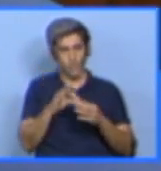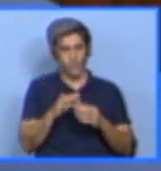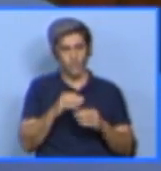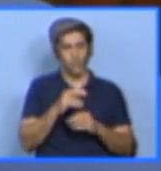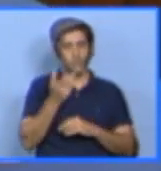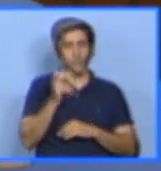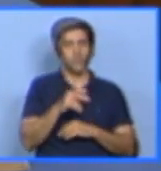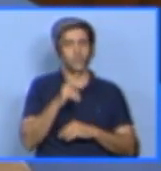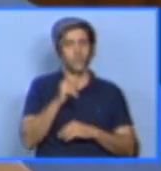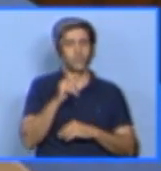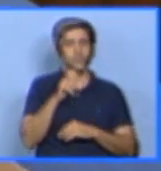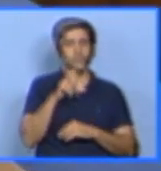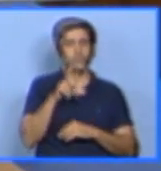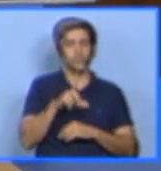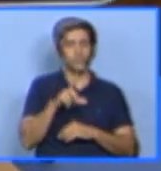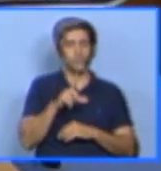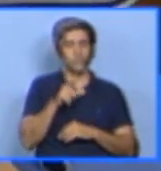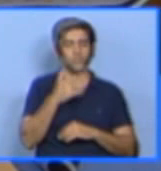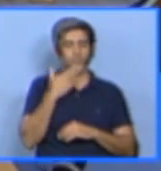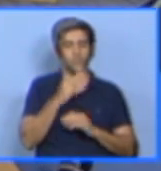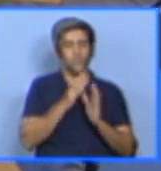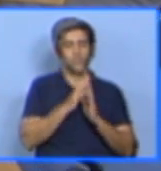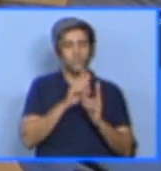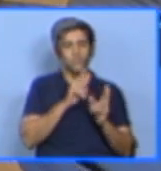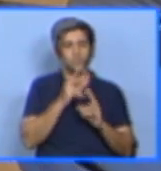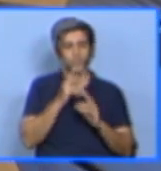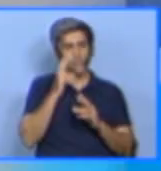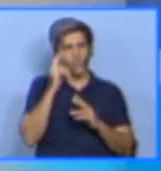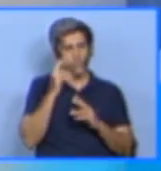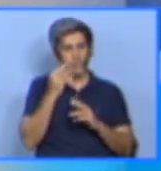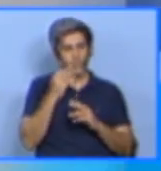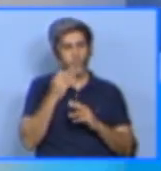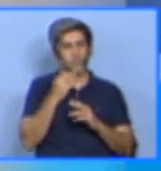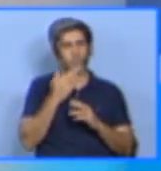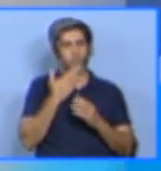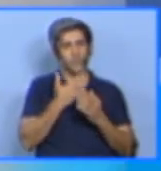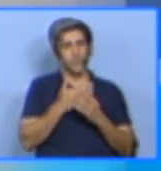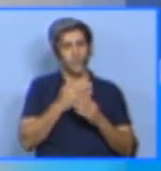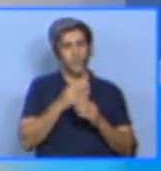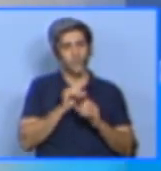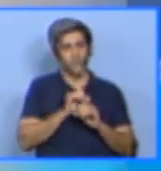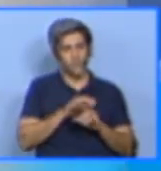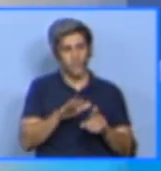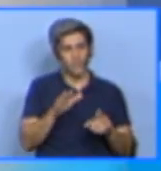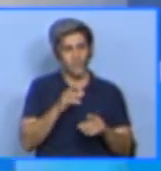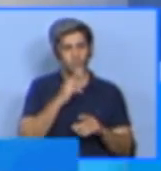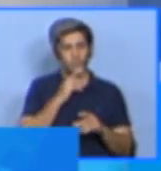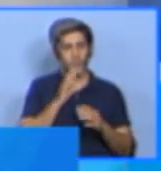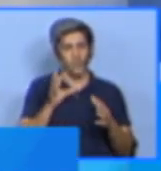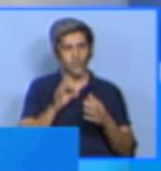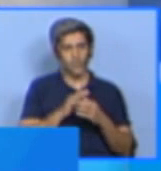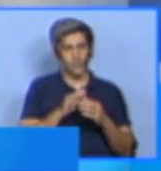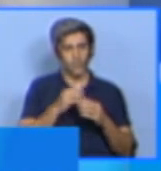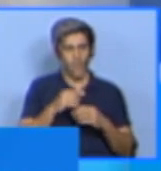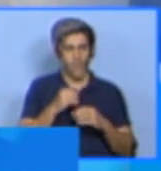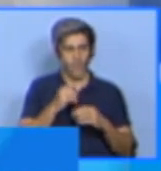aparição de 13 de julho, onde Nossa Senhora pediu oração pela conversão da Rússia, determinou a mensagem de Fátima? É incontornável a ligação com a Rússia,